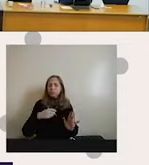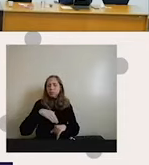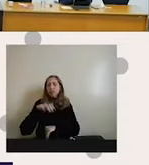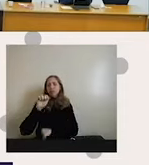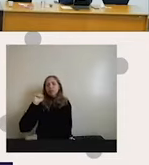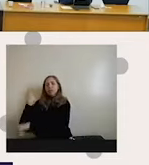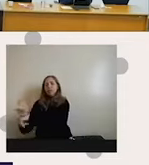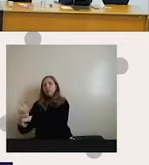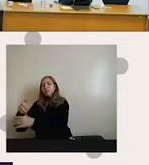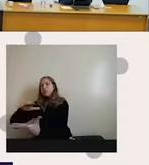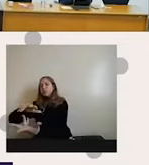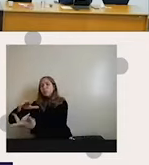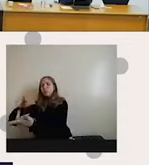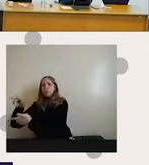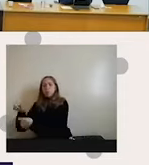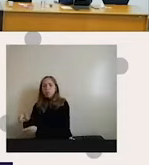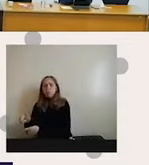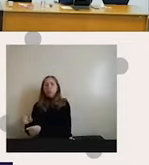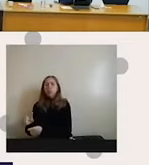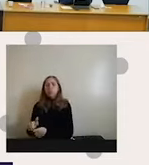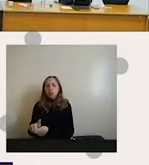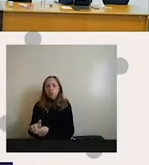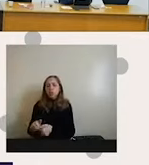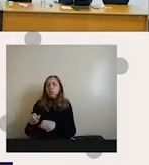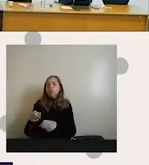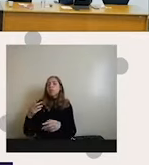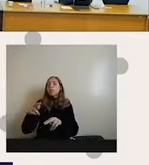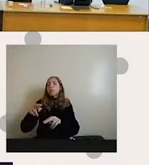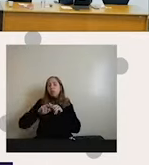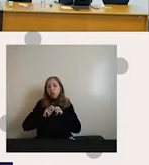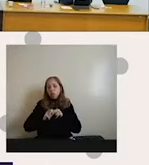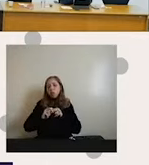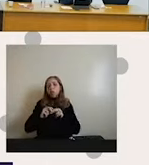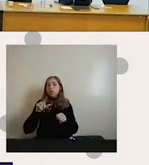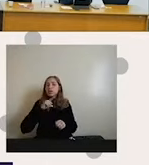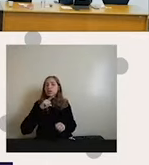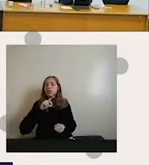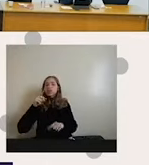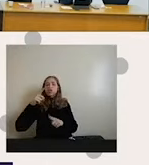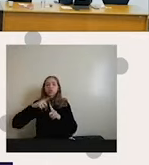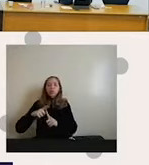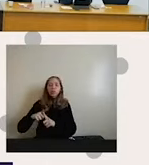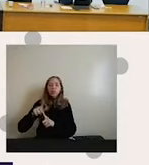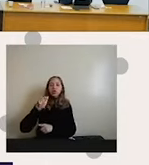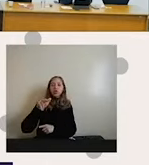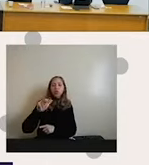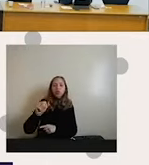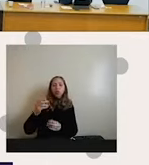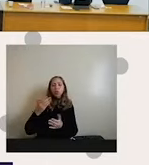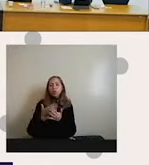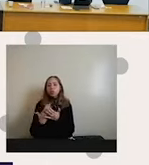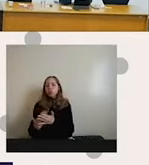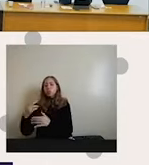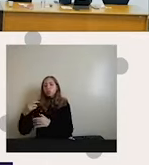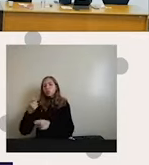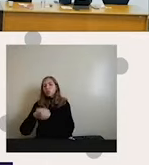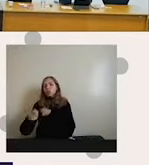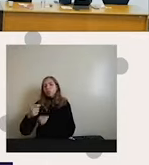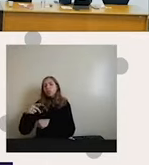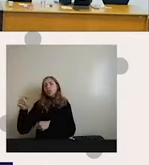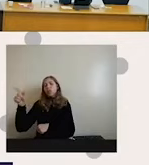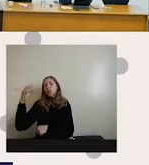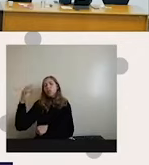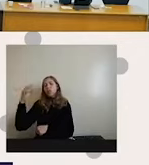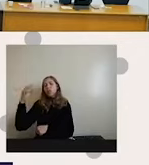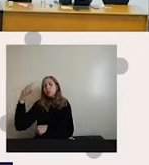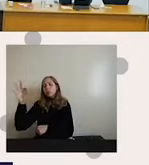nós, como está posto no índice de Gini ou nos estudos da Escola de Economia de Paris, né, nós somos, Brasil, América